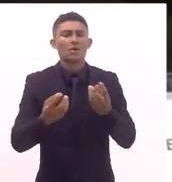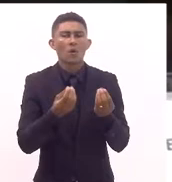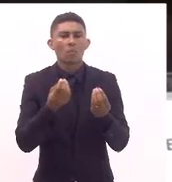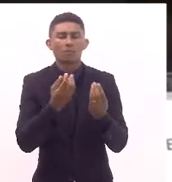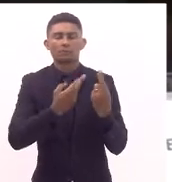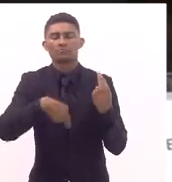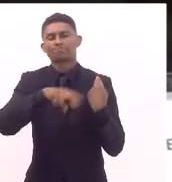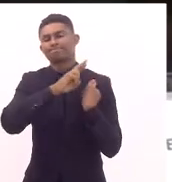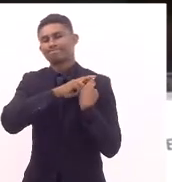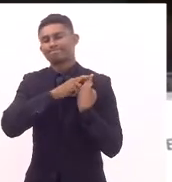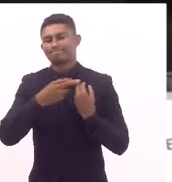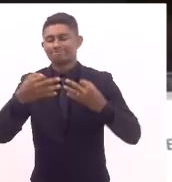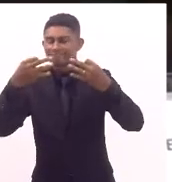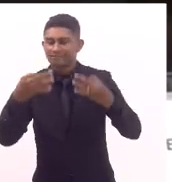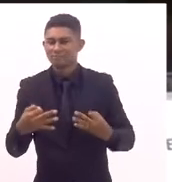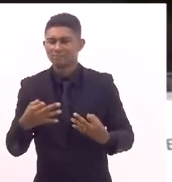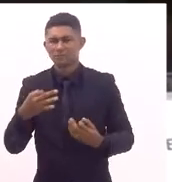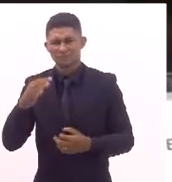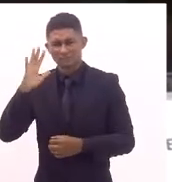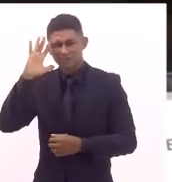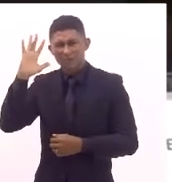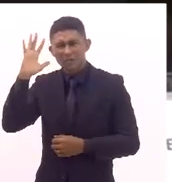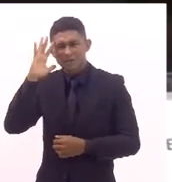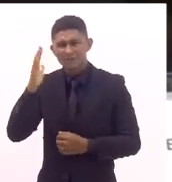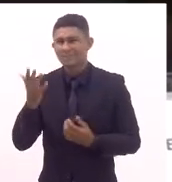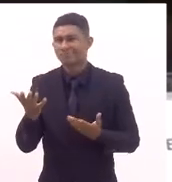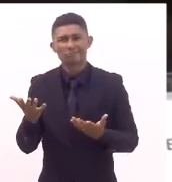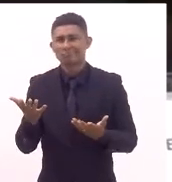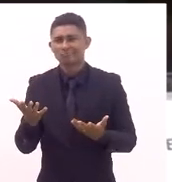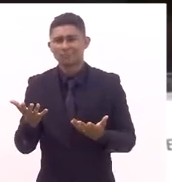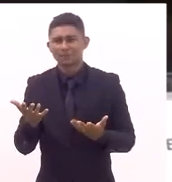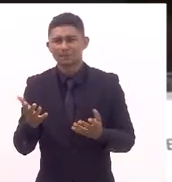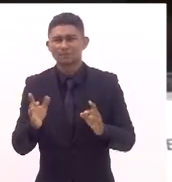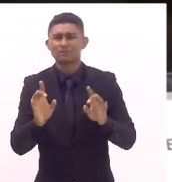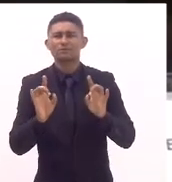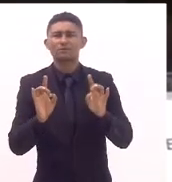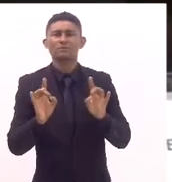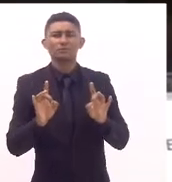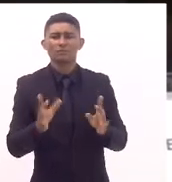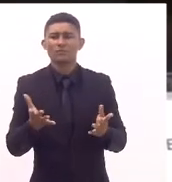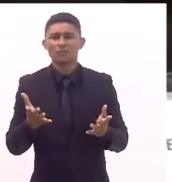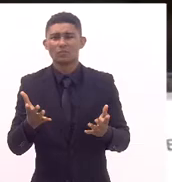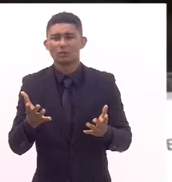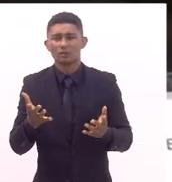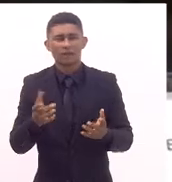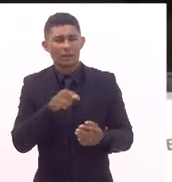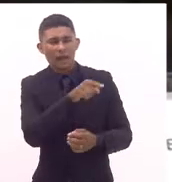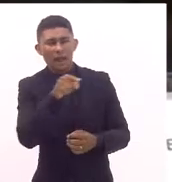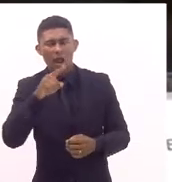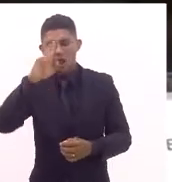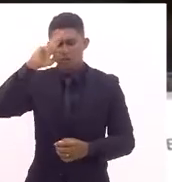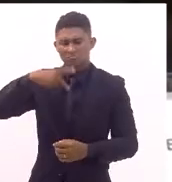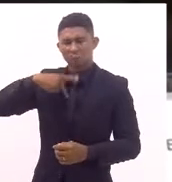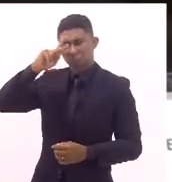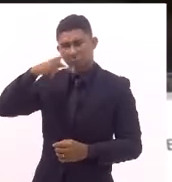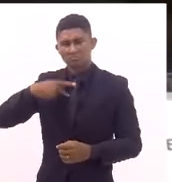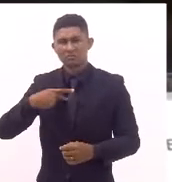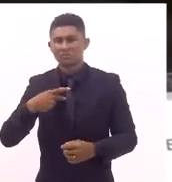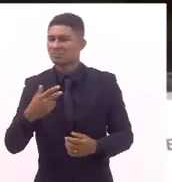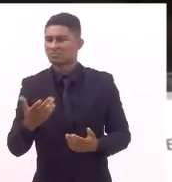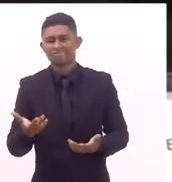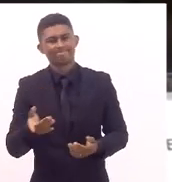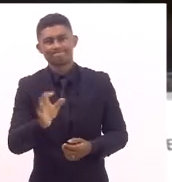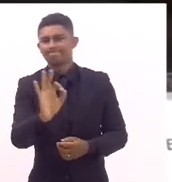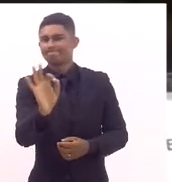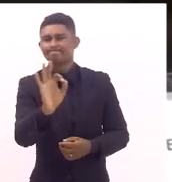O que é uma política que não pensa somente no seu a luz e umbigo não é a política UnB